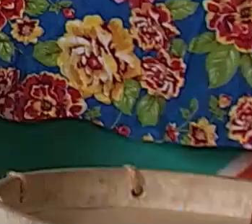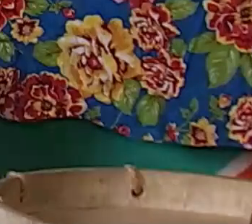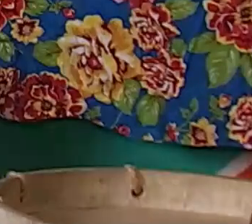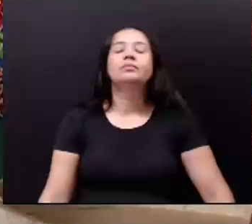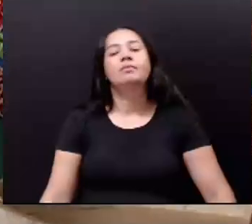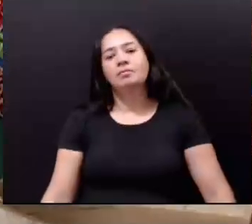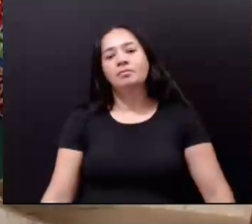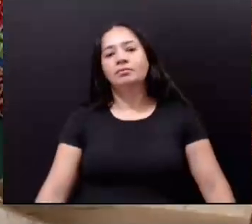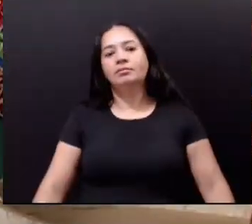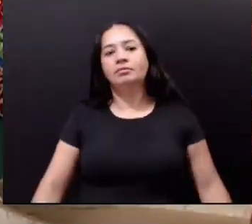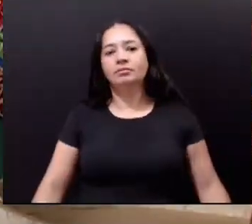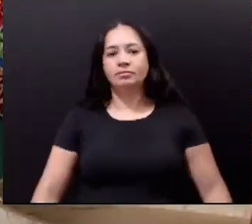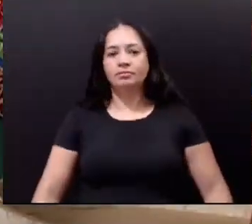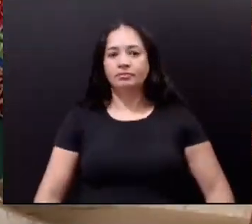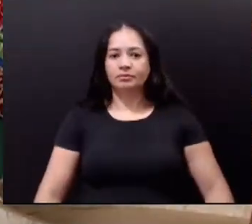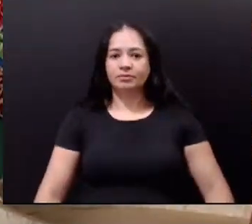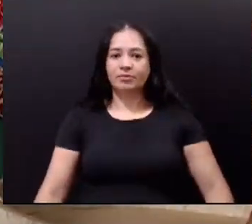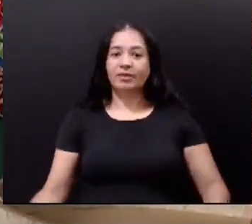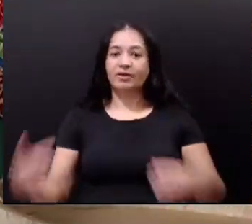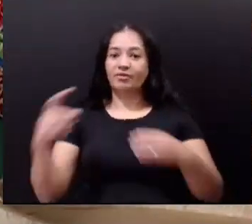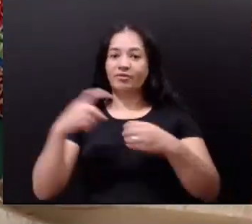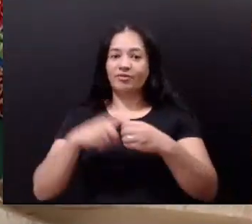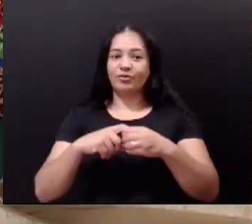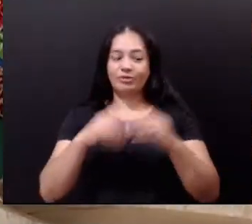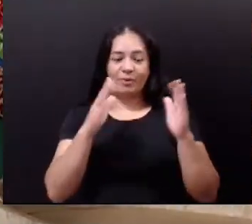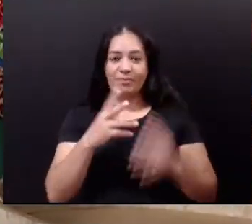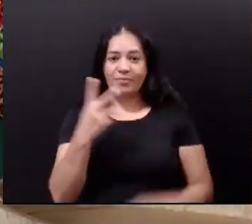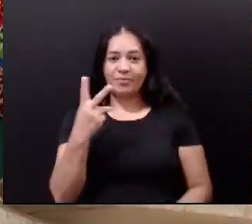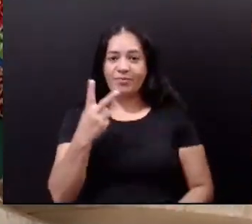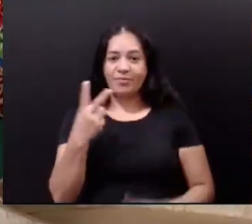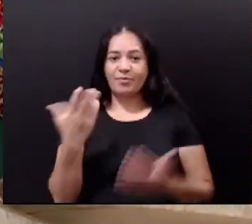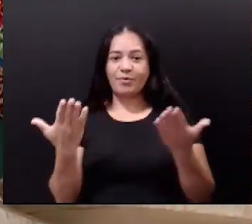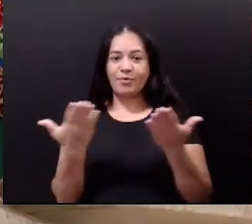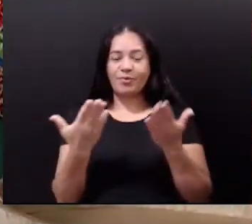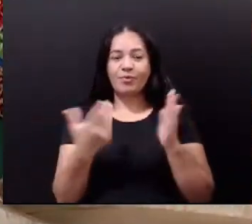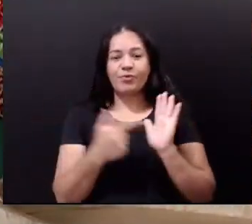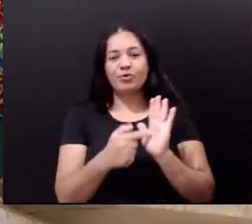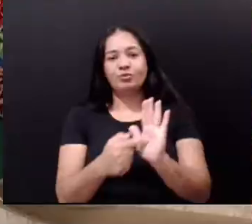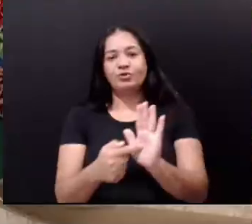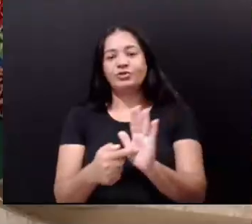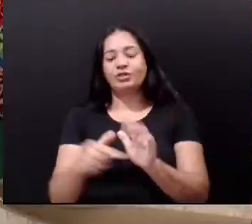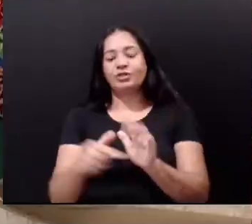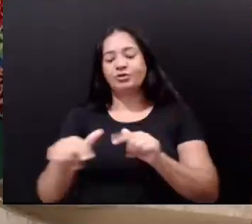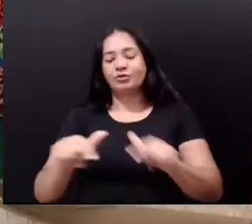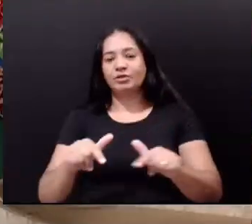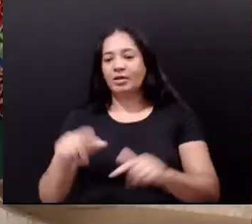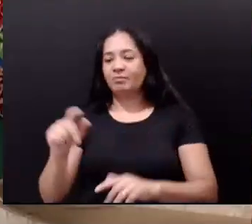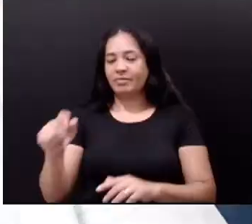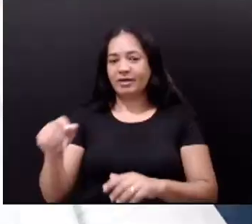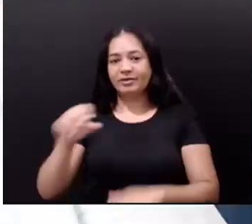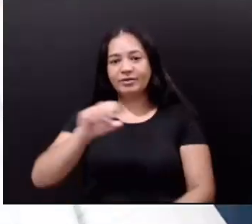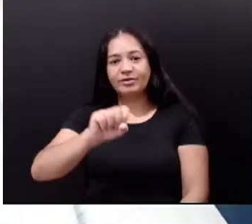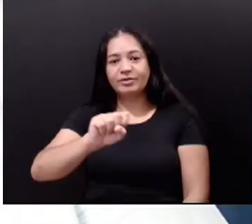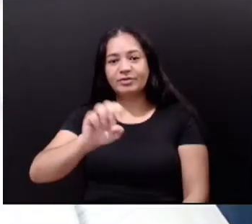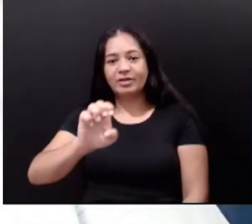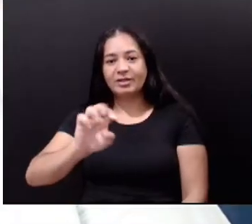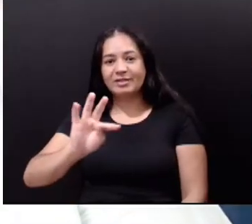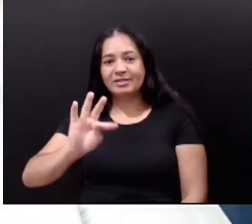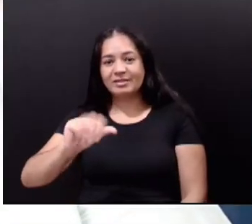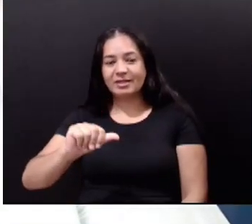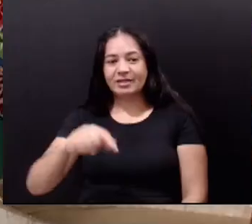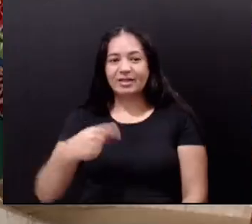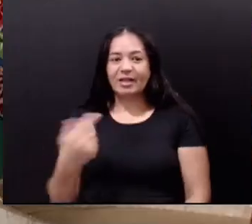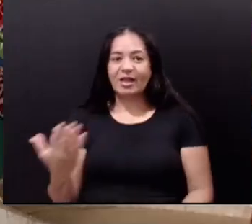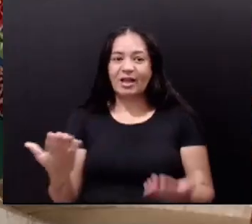De volta para o segundo bloco hoje, mostrando o trabalho da SETA, uma organização da sociedade civil. Quem vai conversar com a gente agora é o Criso Martins,